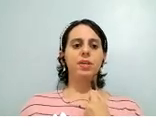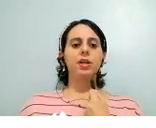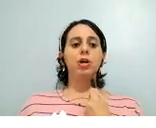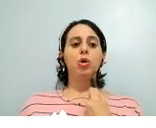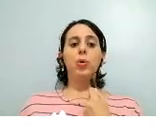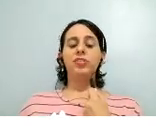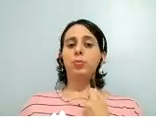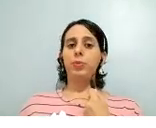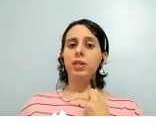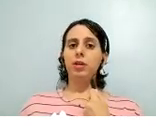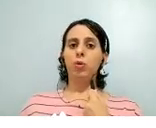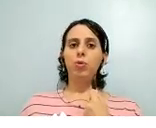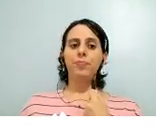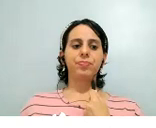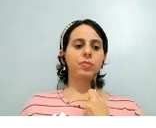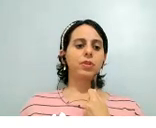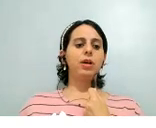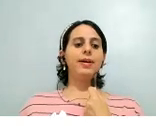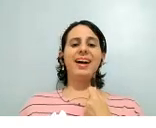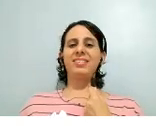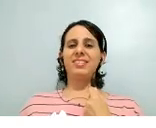saliva, o espirro,